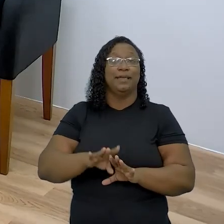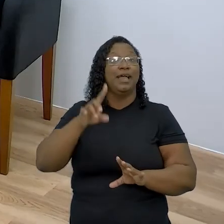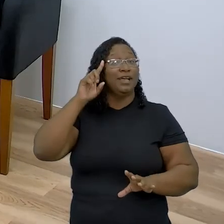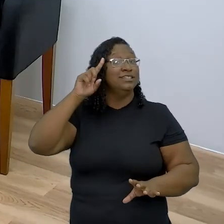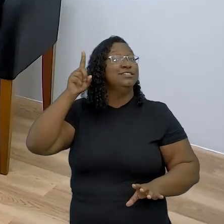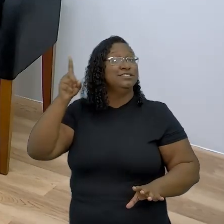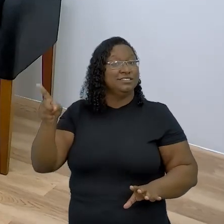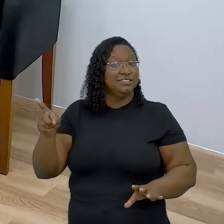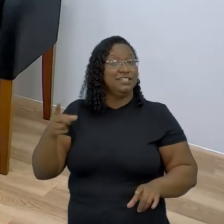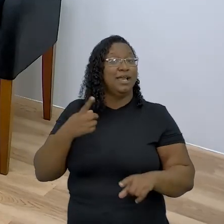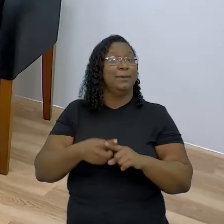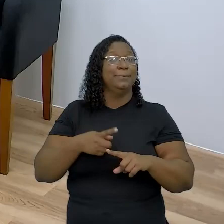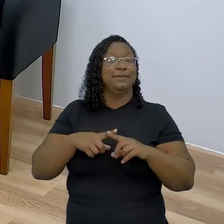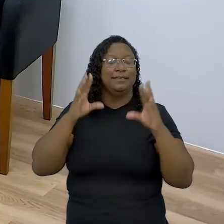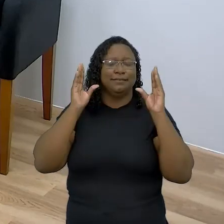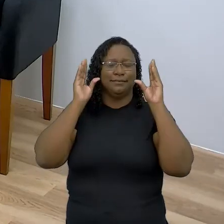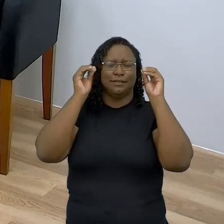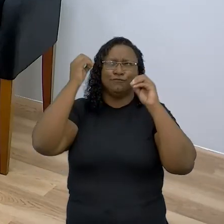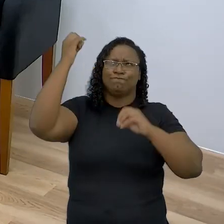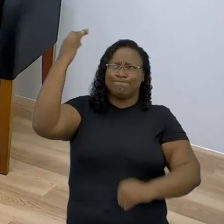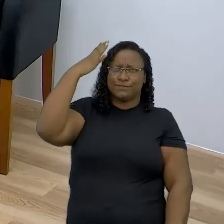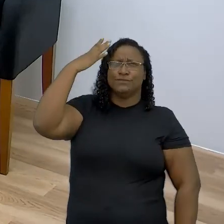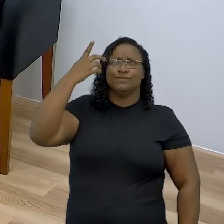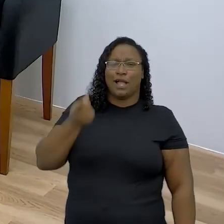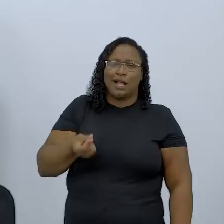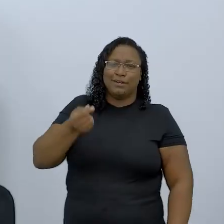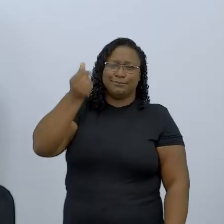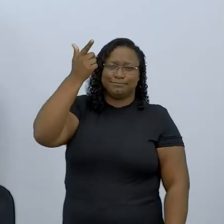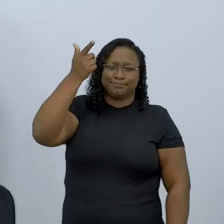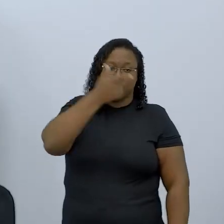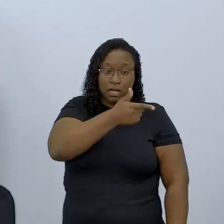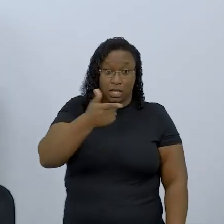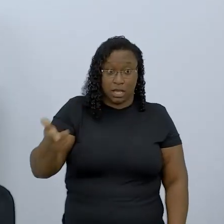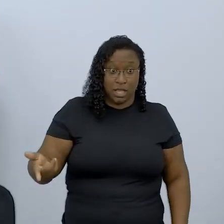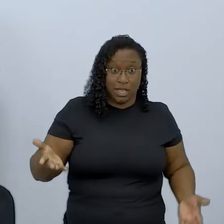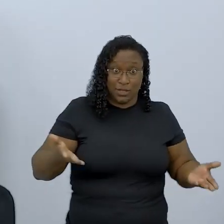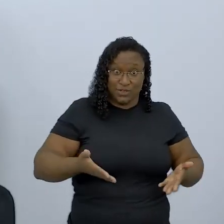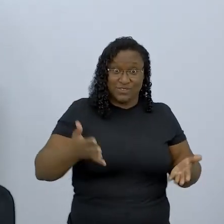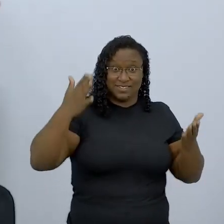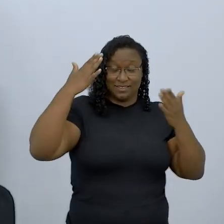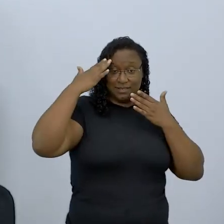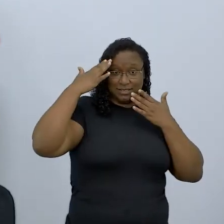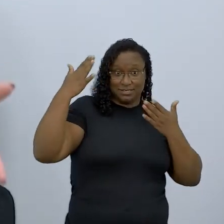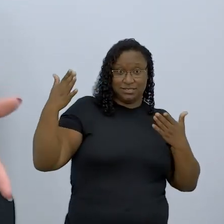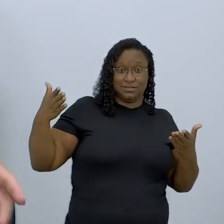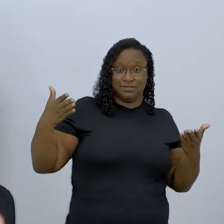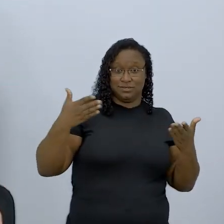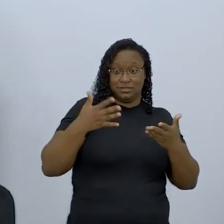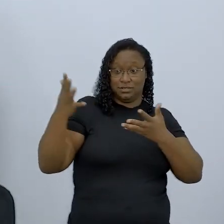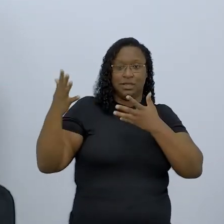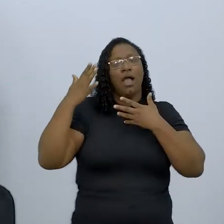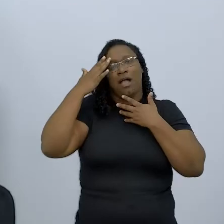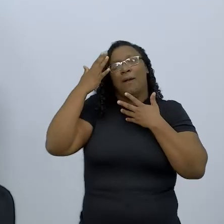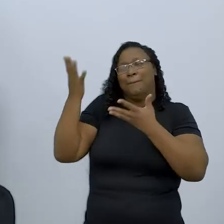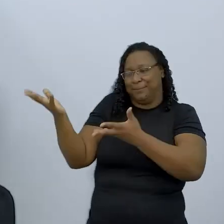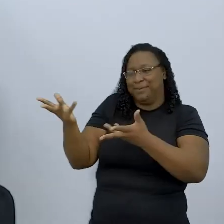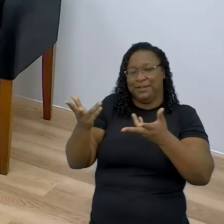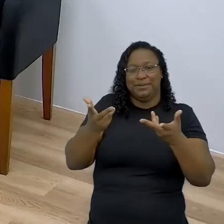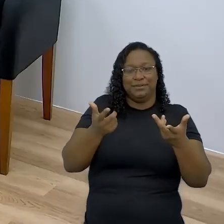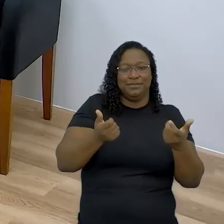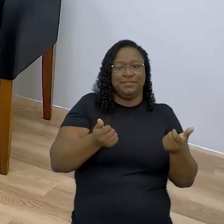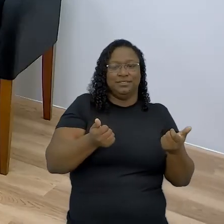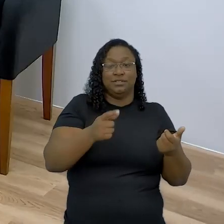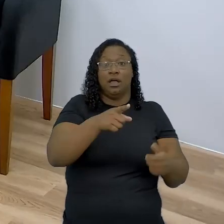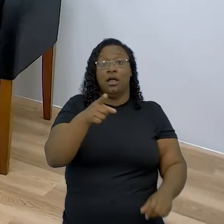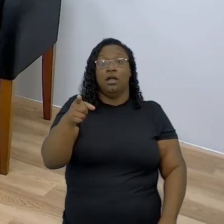não gastar luz também. Muito bem. Então, essa eu quero agradecer por vocês terem vindo aqui. Obrigada pelo convite. Vou deixar daqui um pouco para